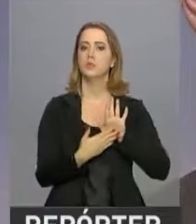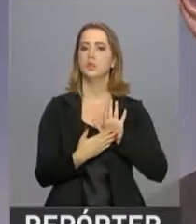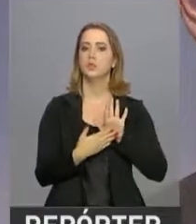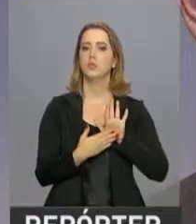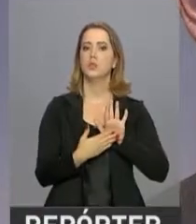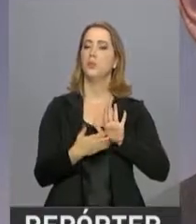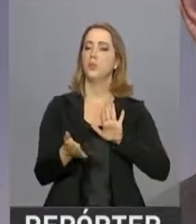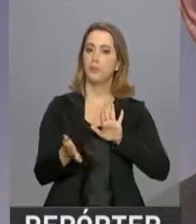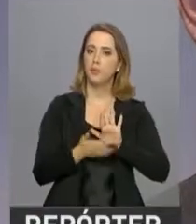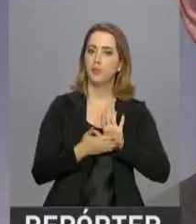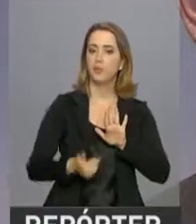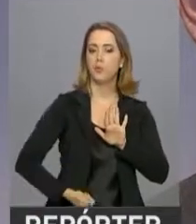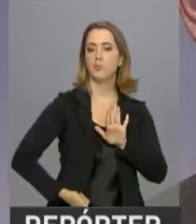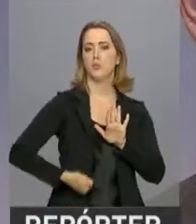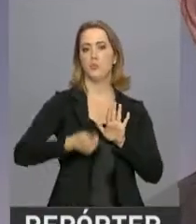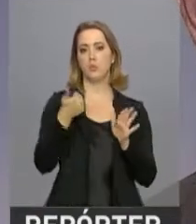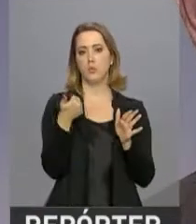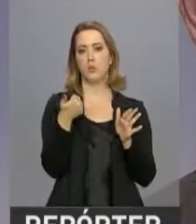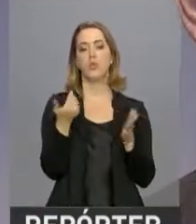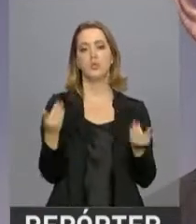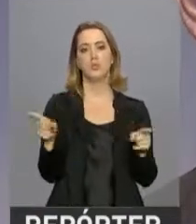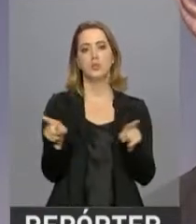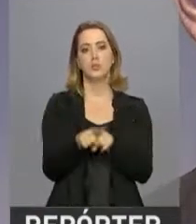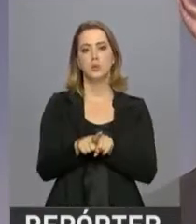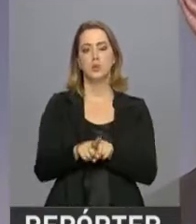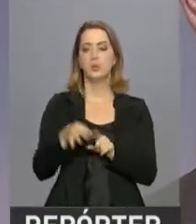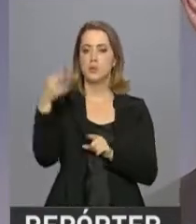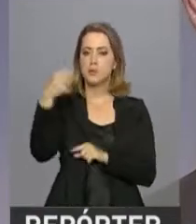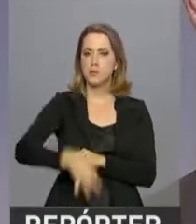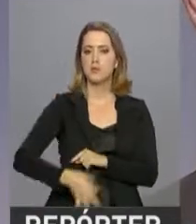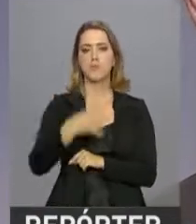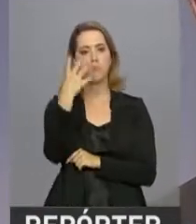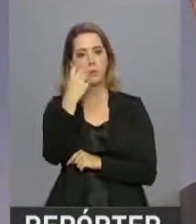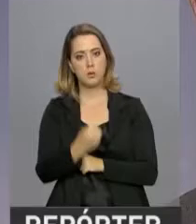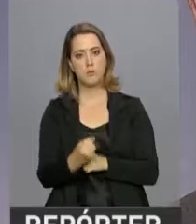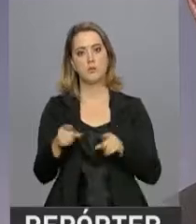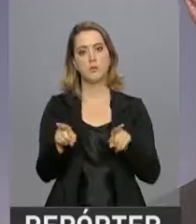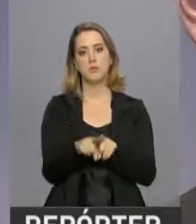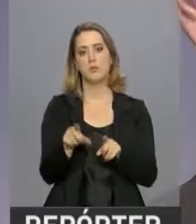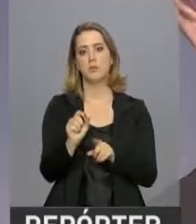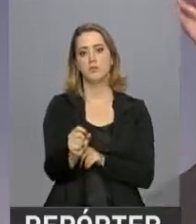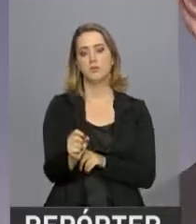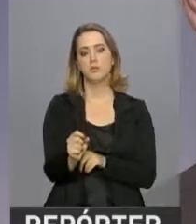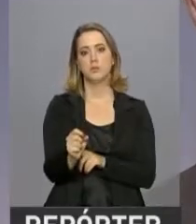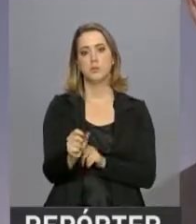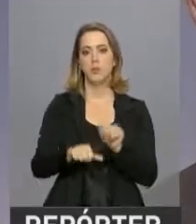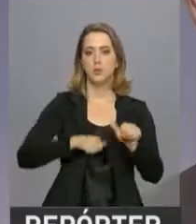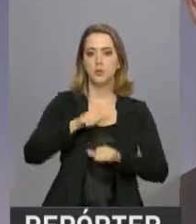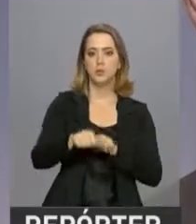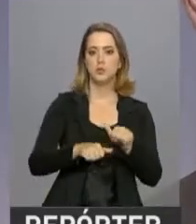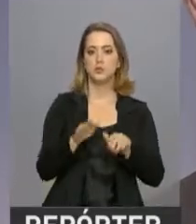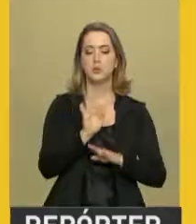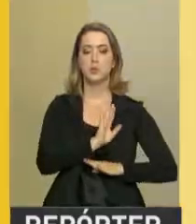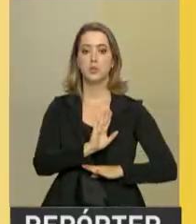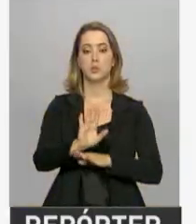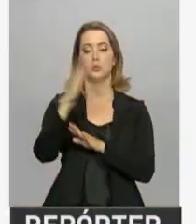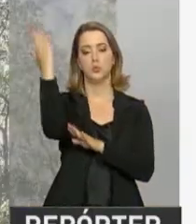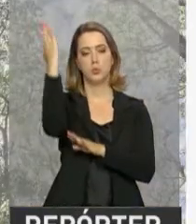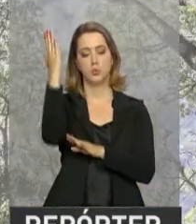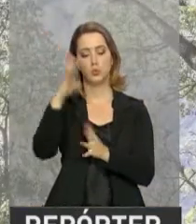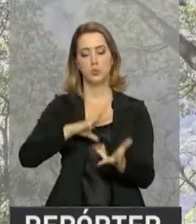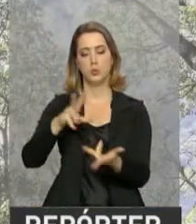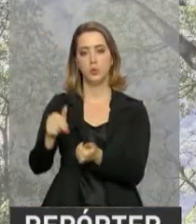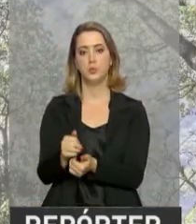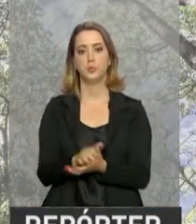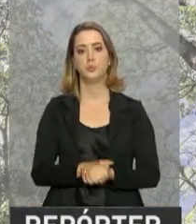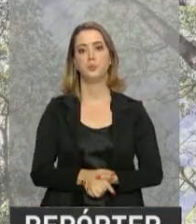propostas mais mais robustas e propostas de da nossa contribuição nacional a meta do brasil